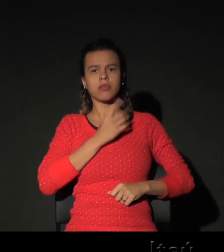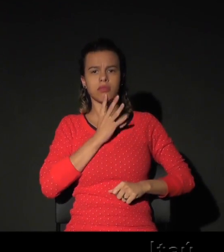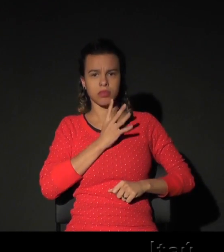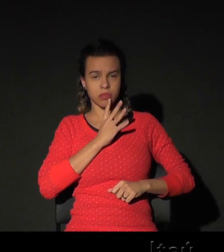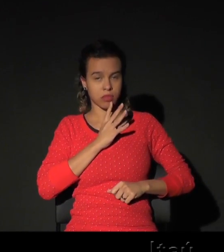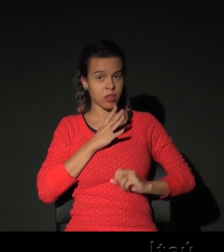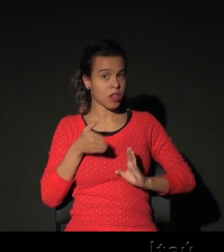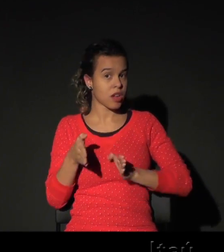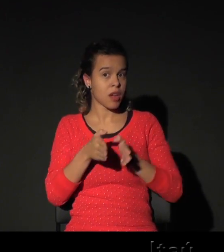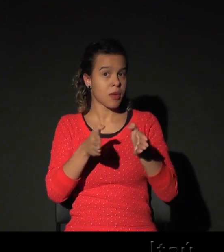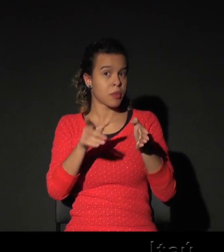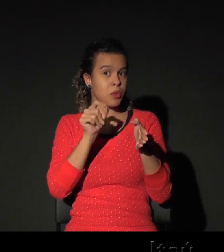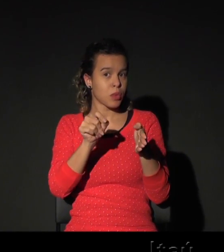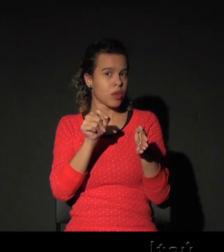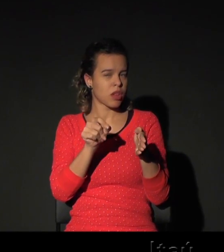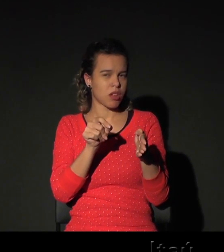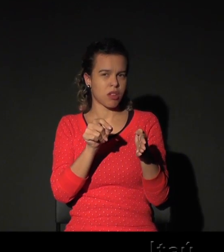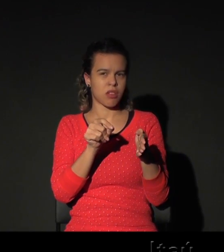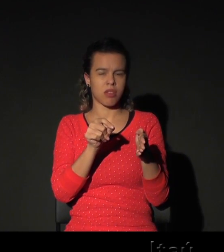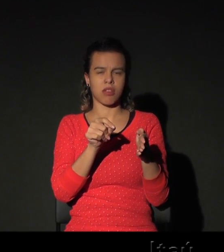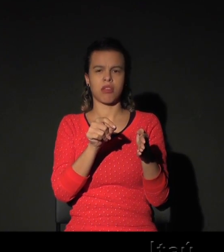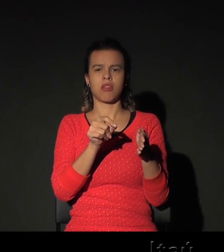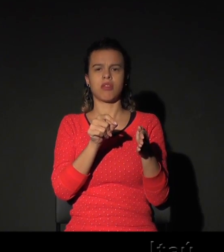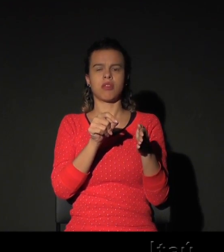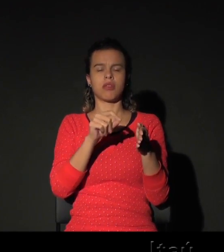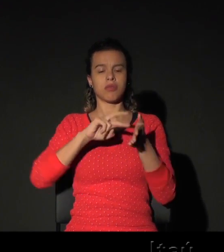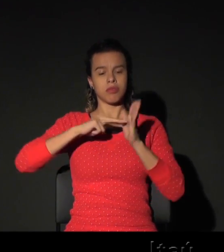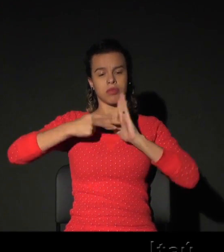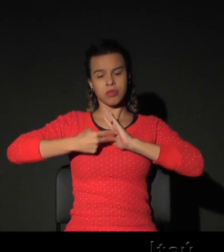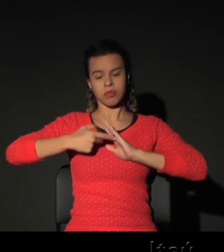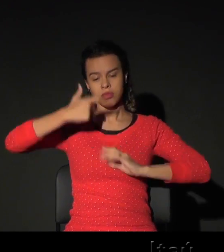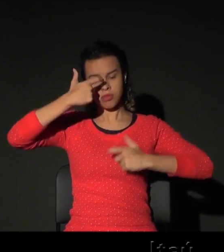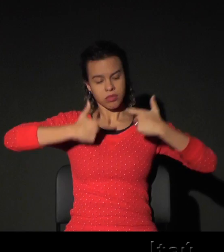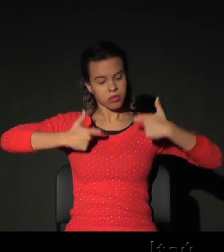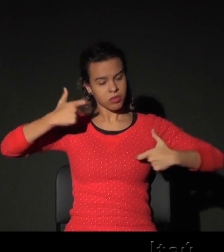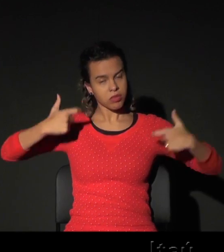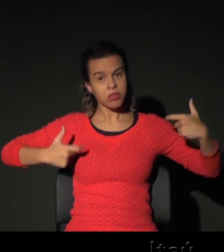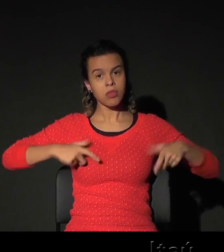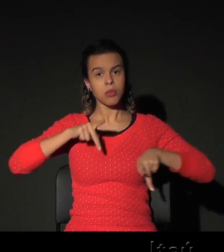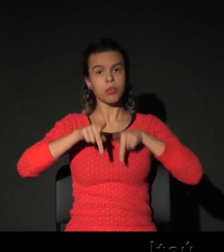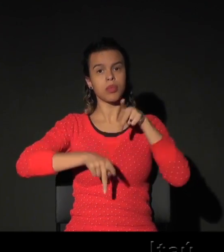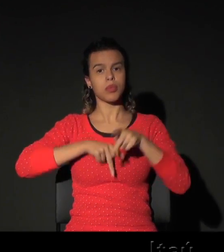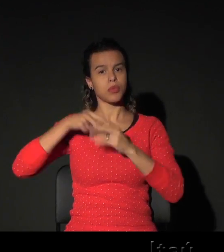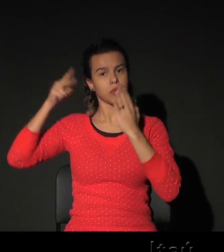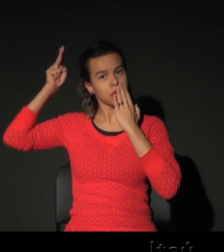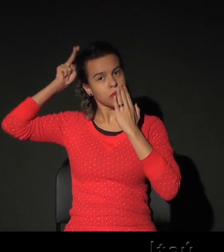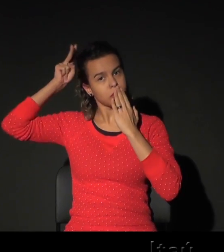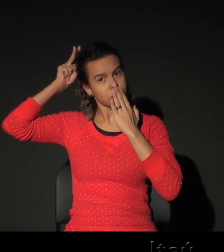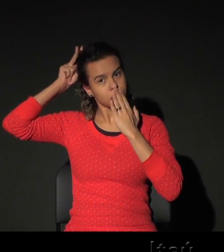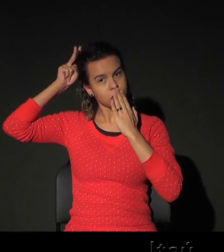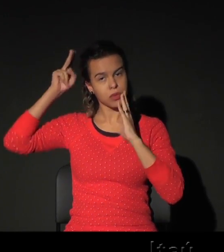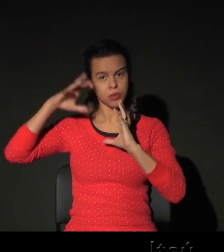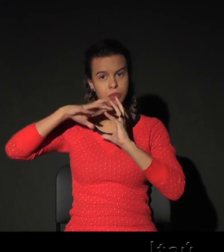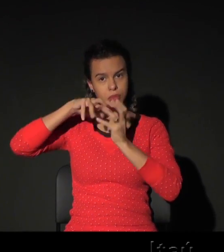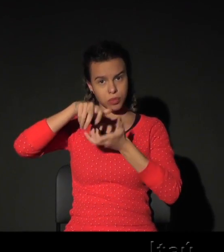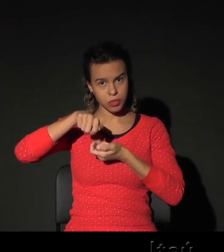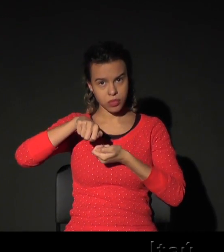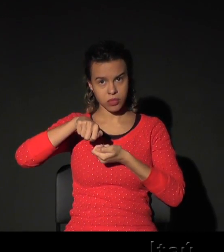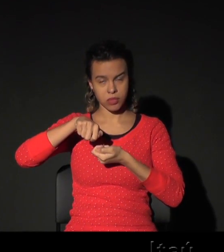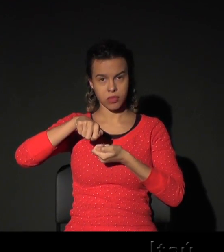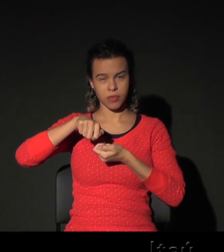caminho o nosso caminho é esse eh definir quem somos Hum como povos indígenas no planeta